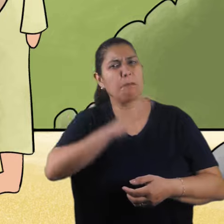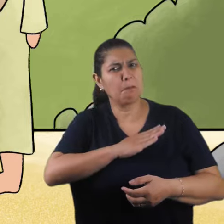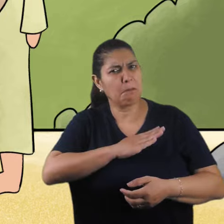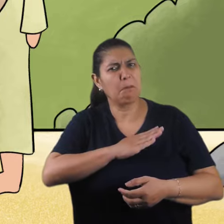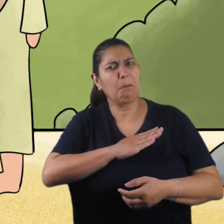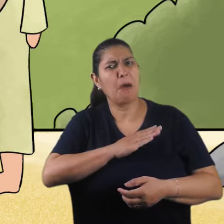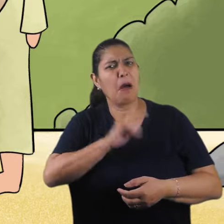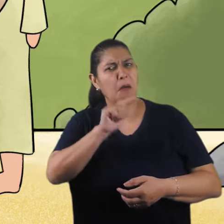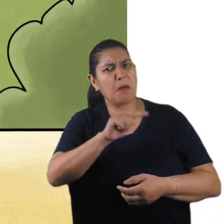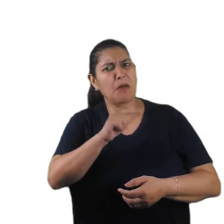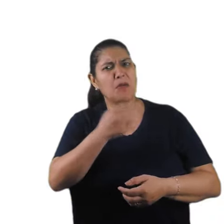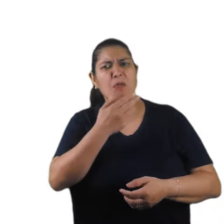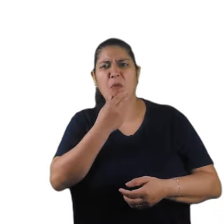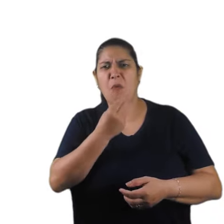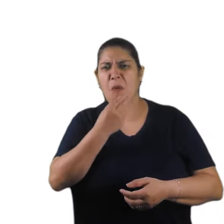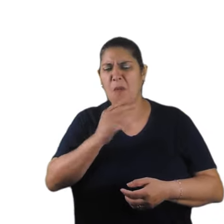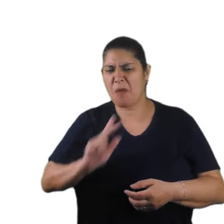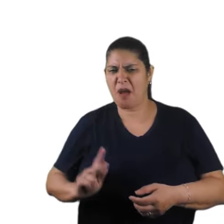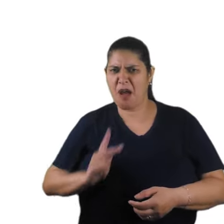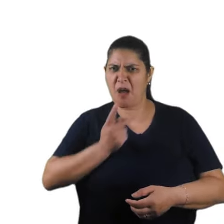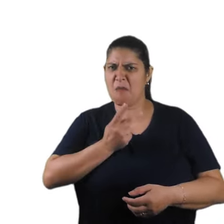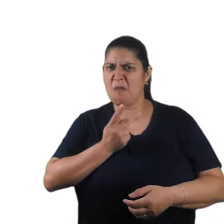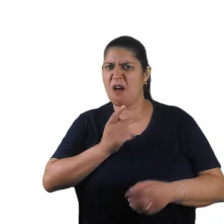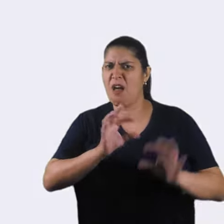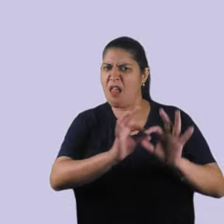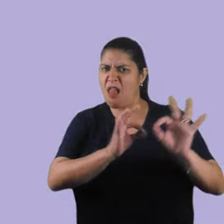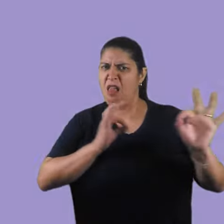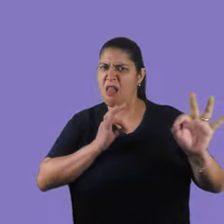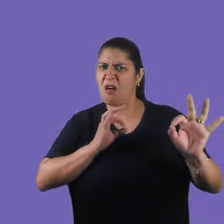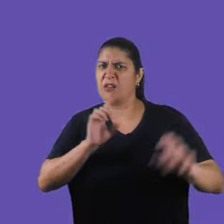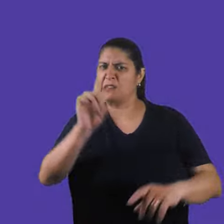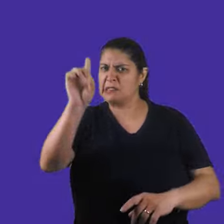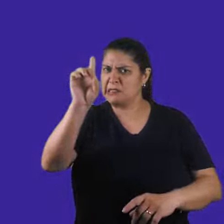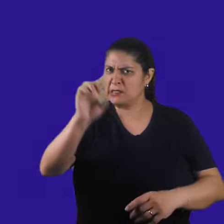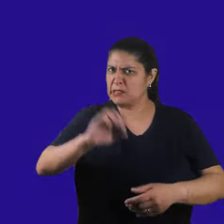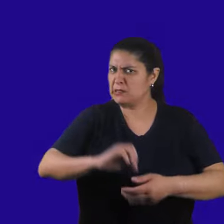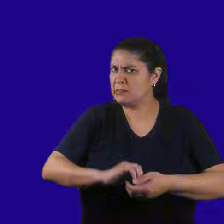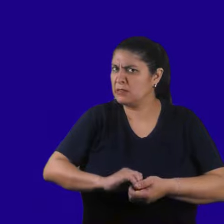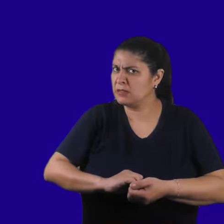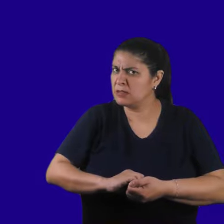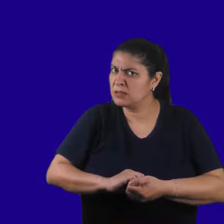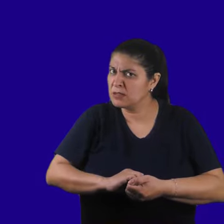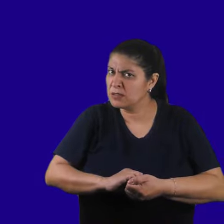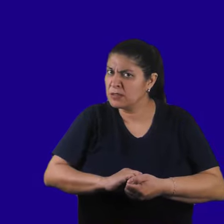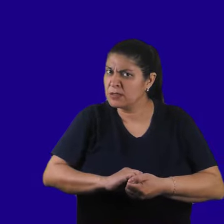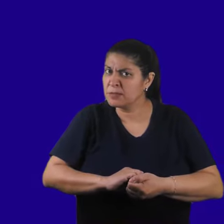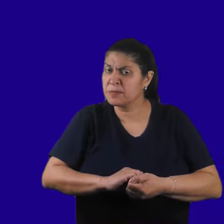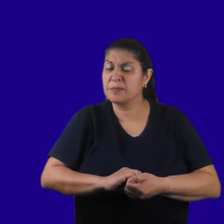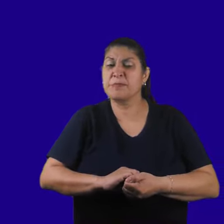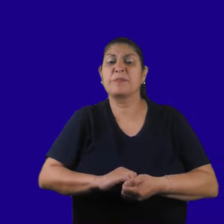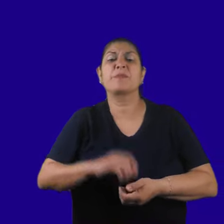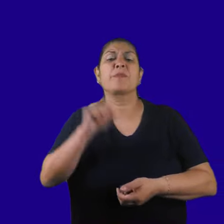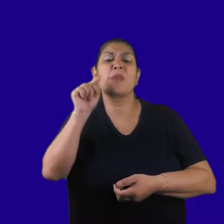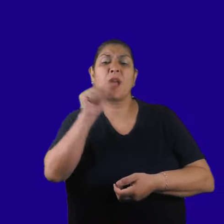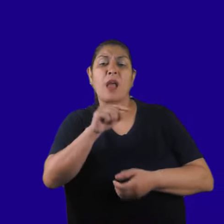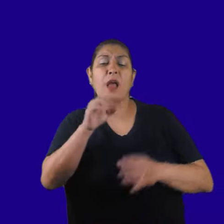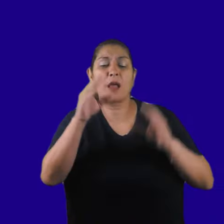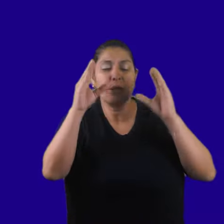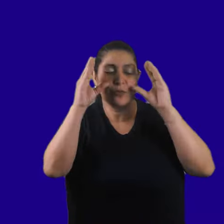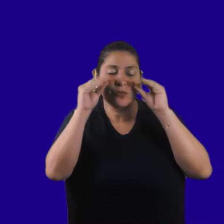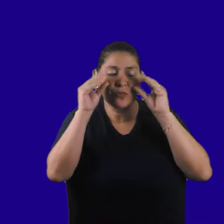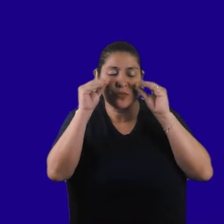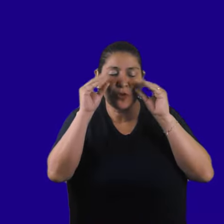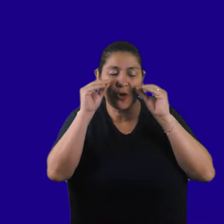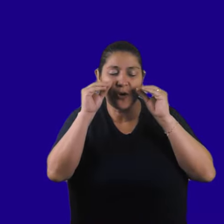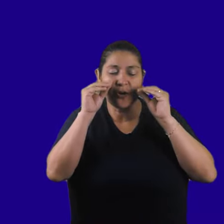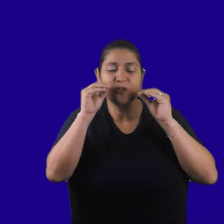Quanta maldade havia no coração de Amã! Ele estava mesmo muito longe de Deus.